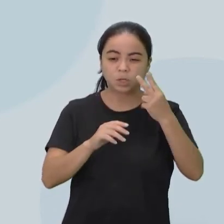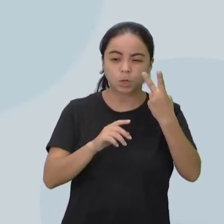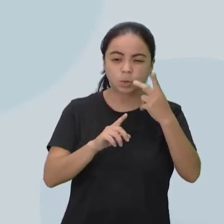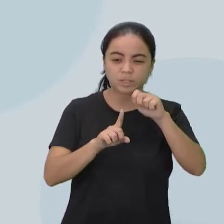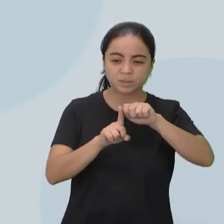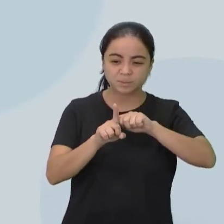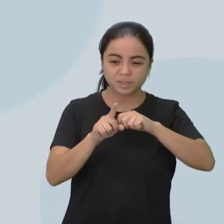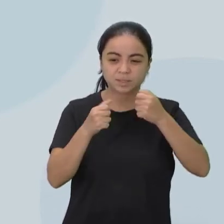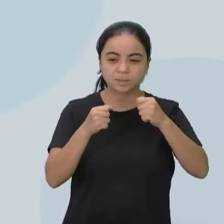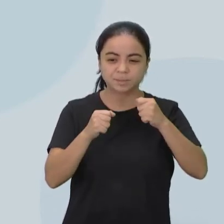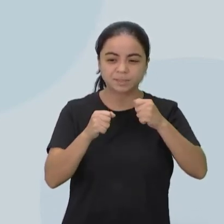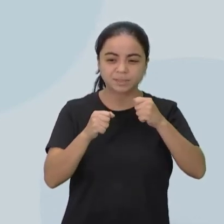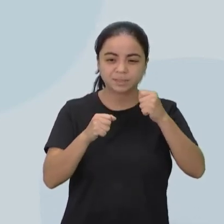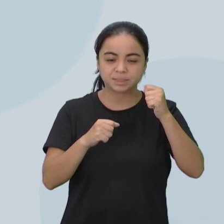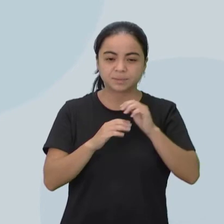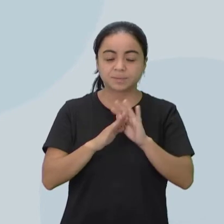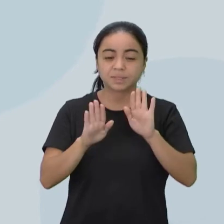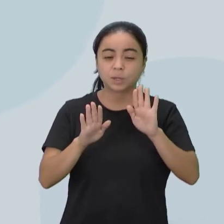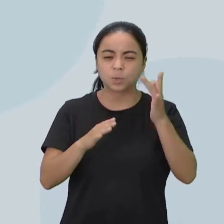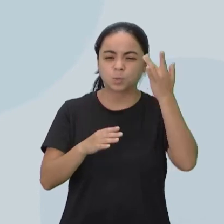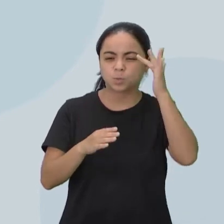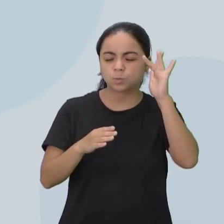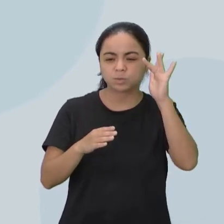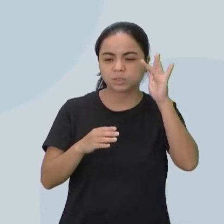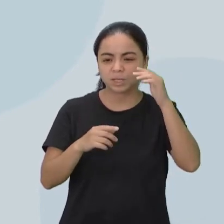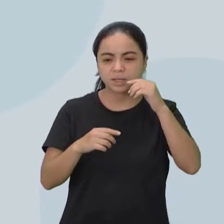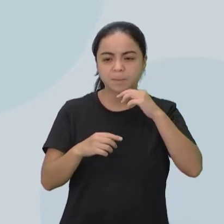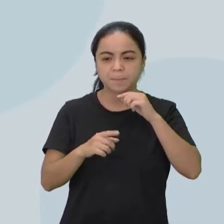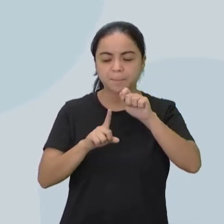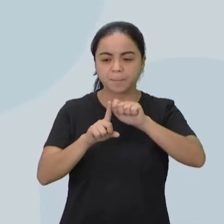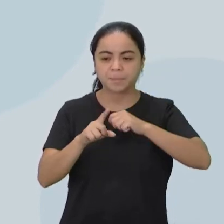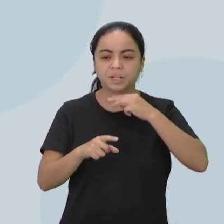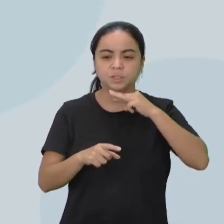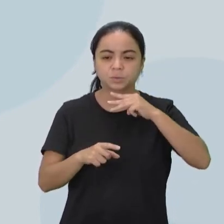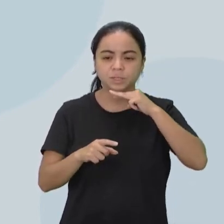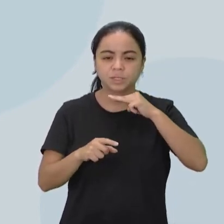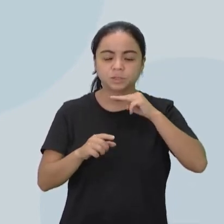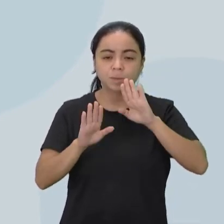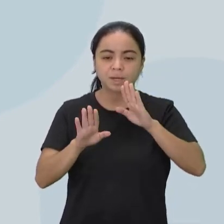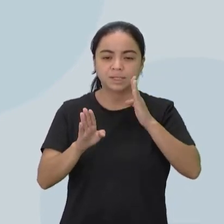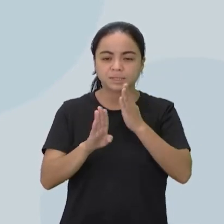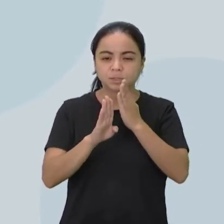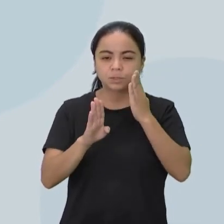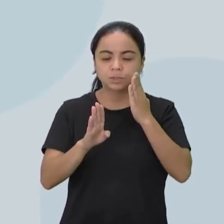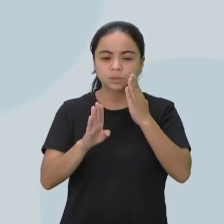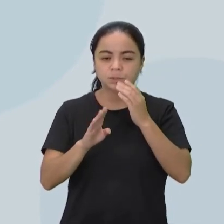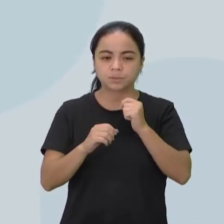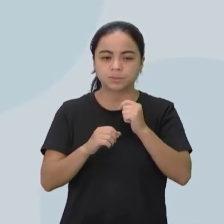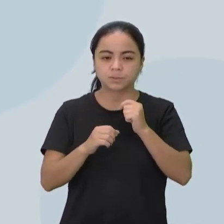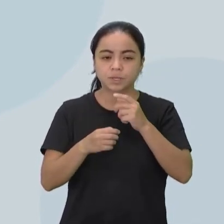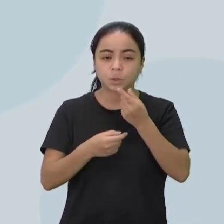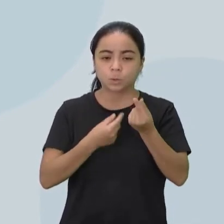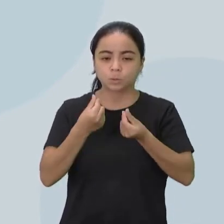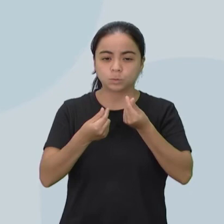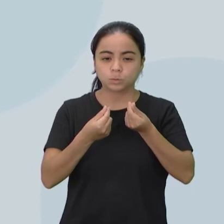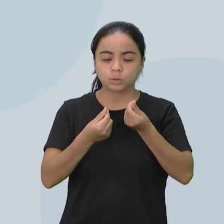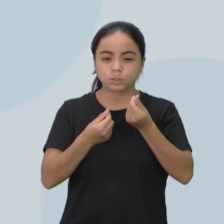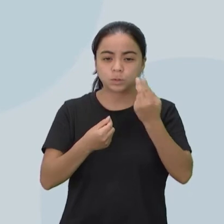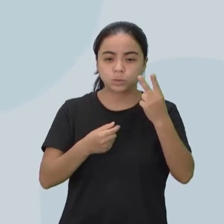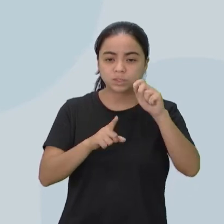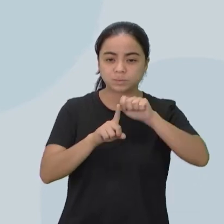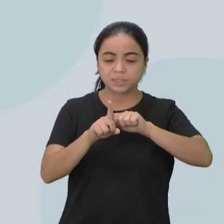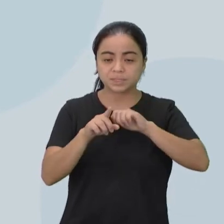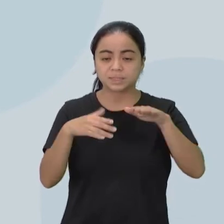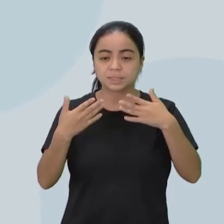certo? Então, eu não sei quanto tem em março, mas eu vou achar o lucro aí em 2 meses. O que que eu faço? Vejo que